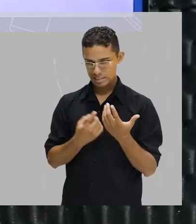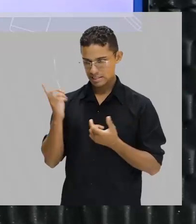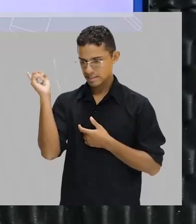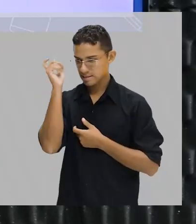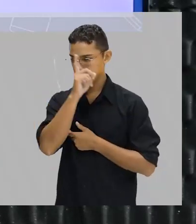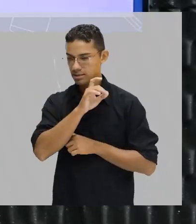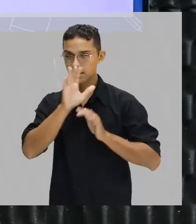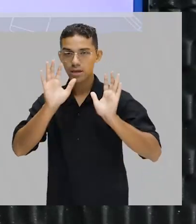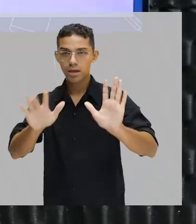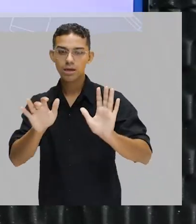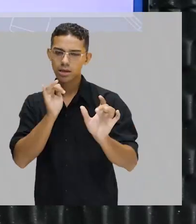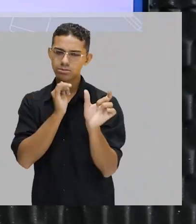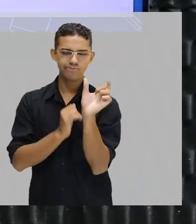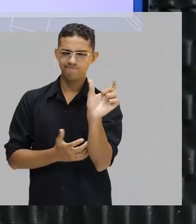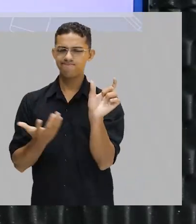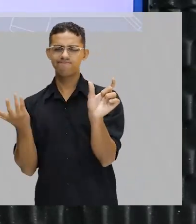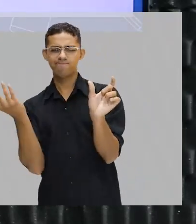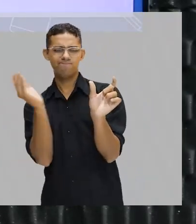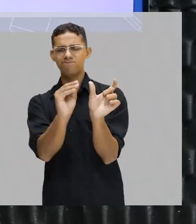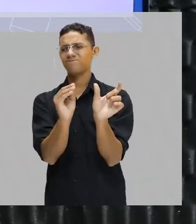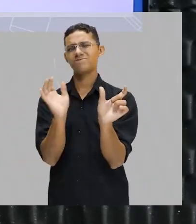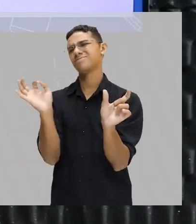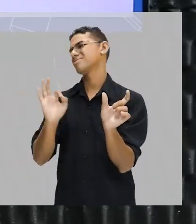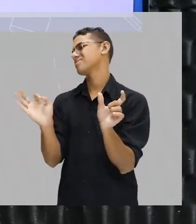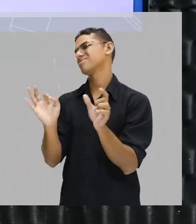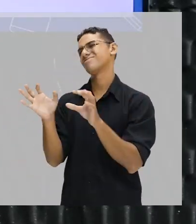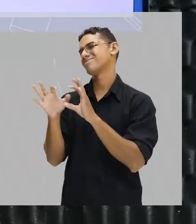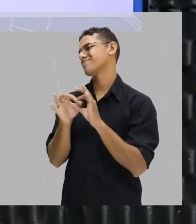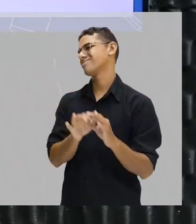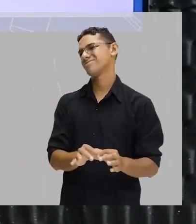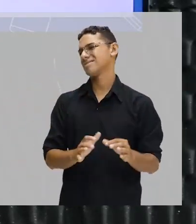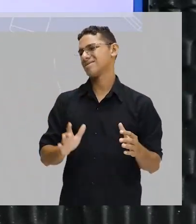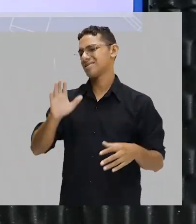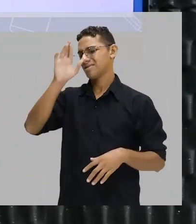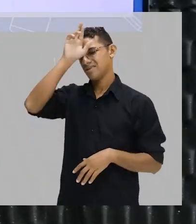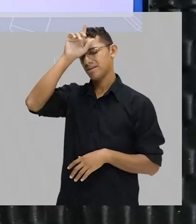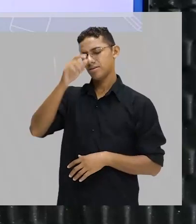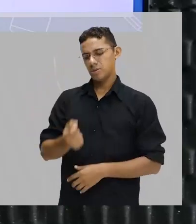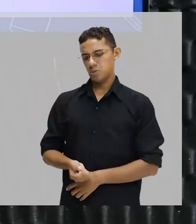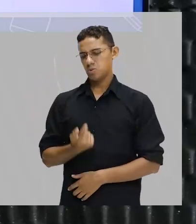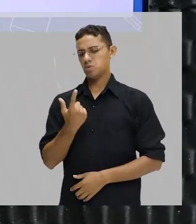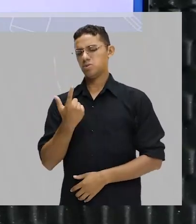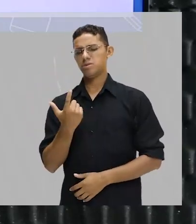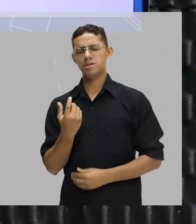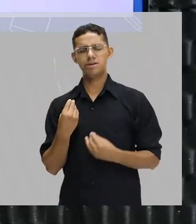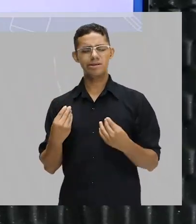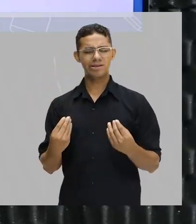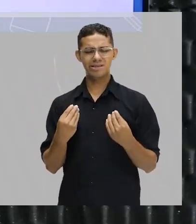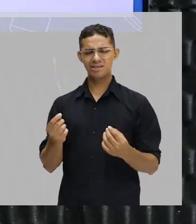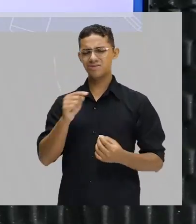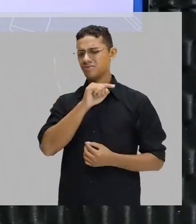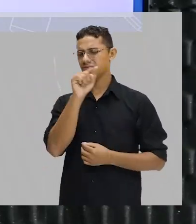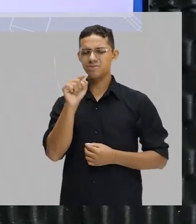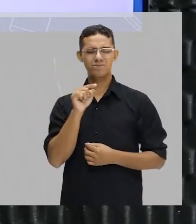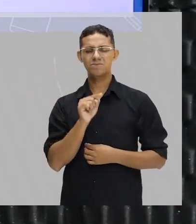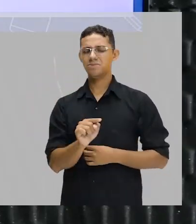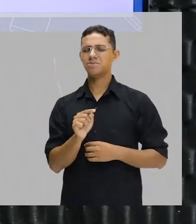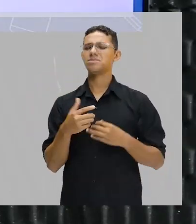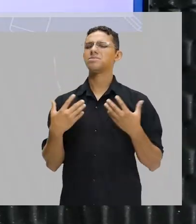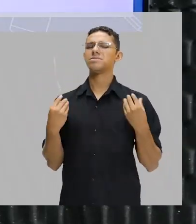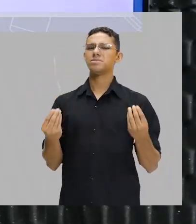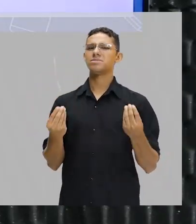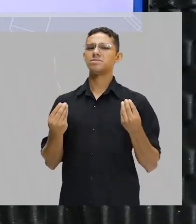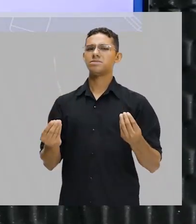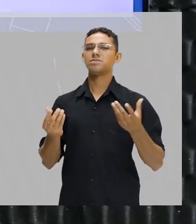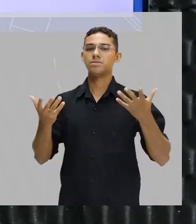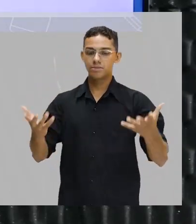cotidiano, e aquela palavra nem cabe dentro do contexto, acaba causando um estranhamento ao texto. Então você pode optar por palavras